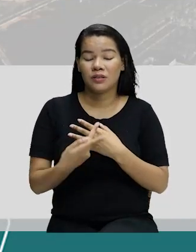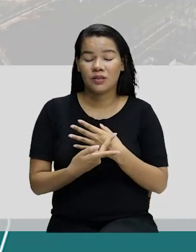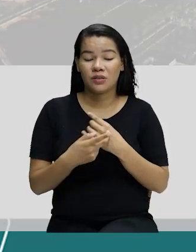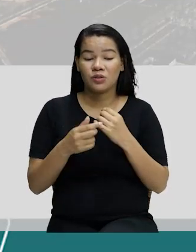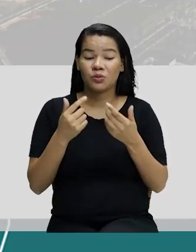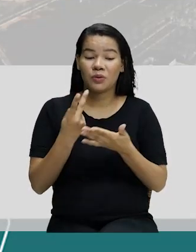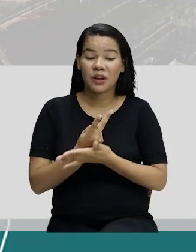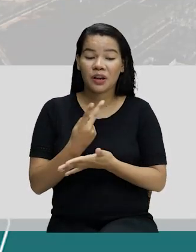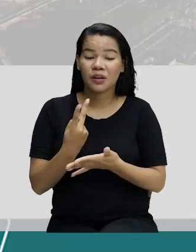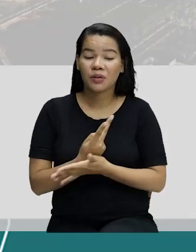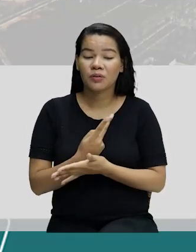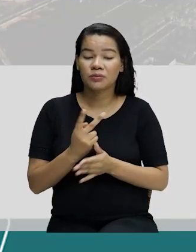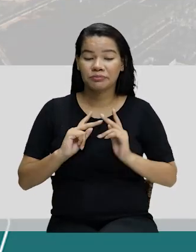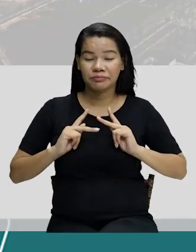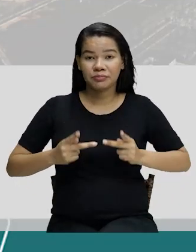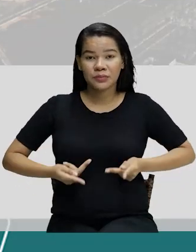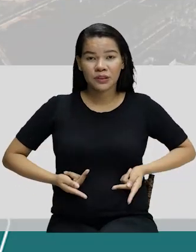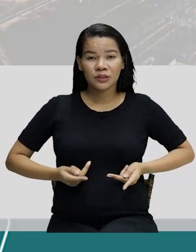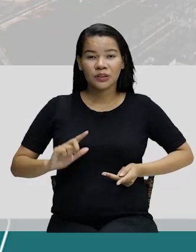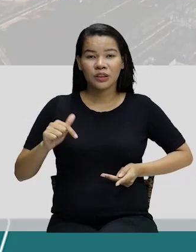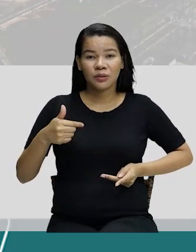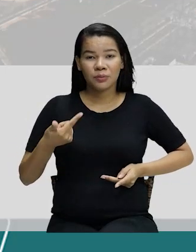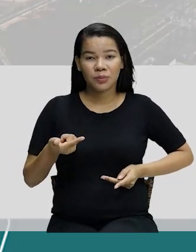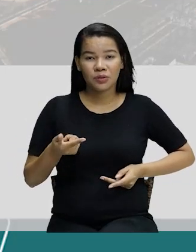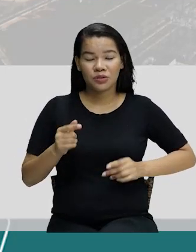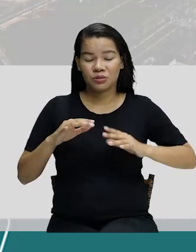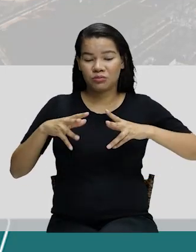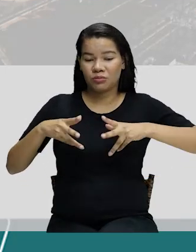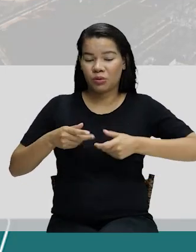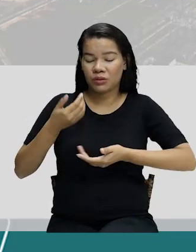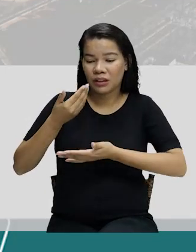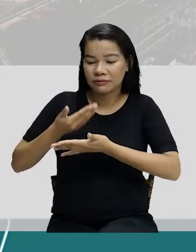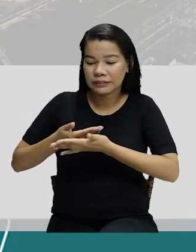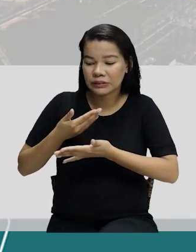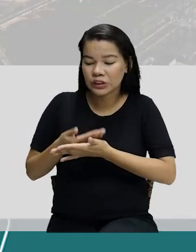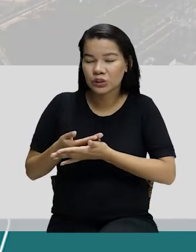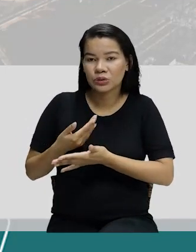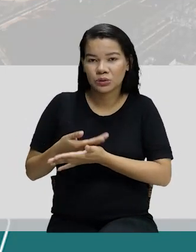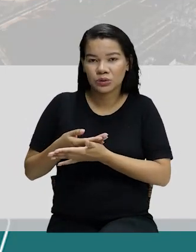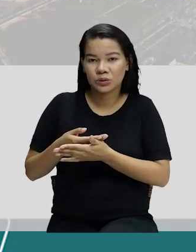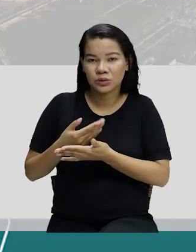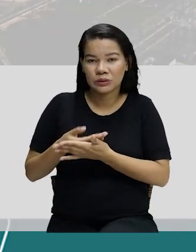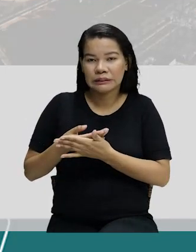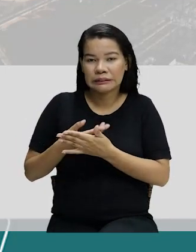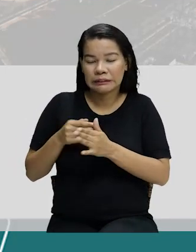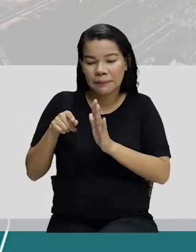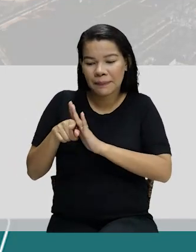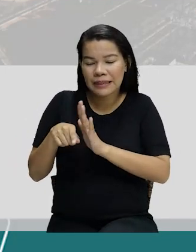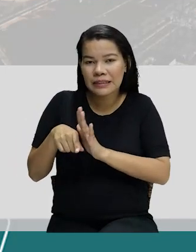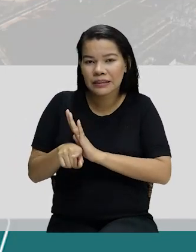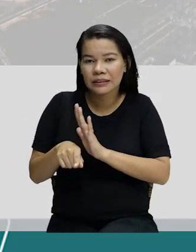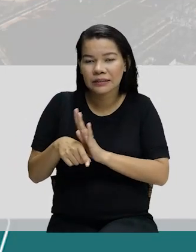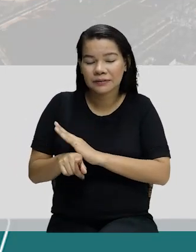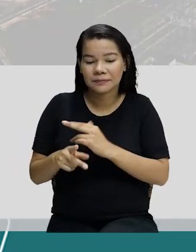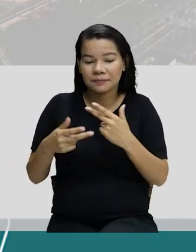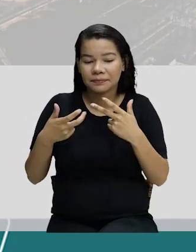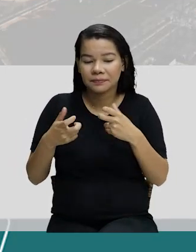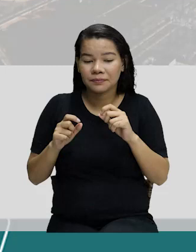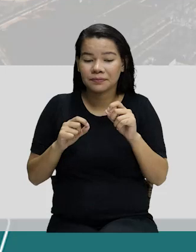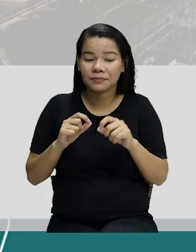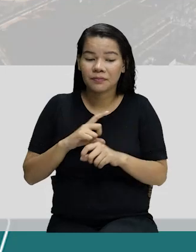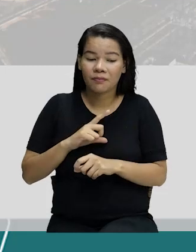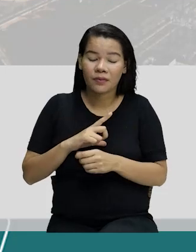investigação, percebeu-se que houve uma falha humana, certo? Claro que hoje em dia os diversos